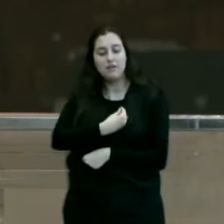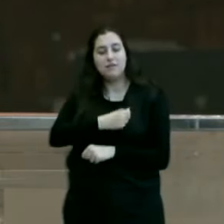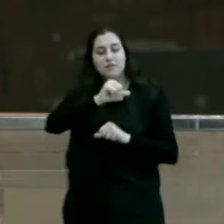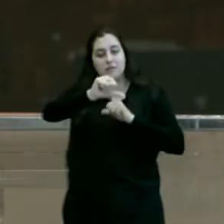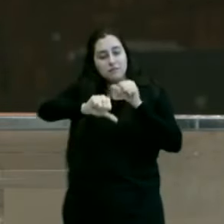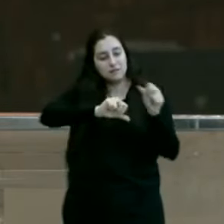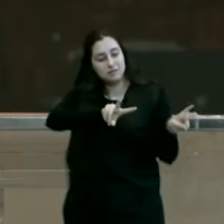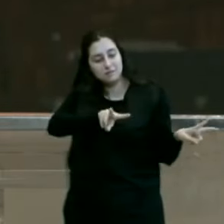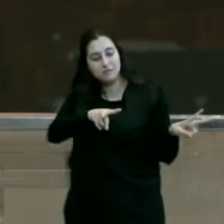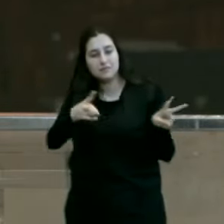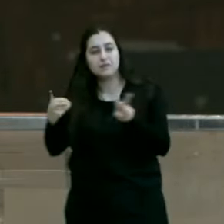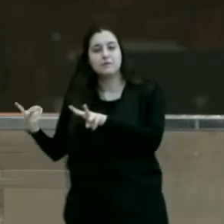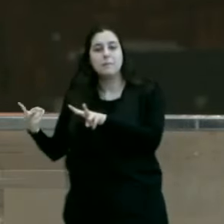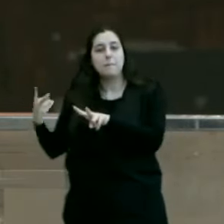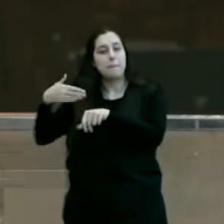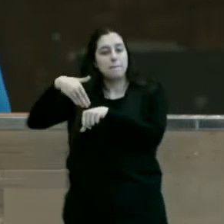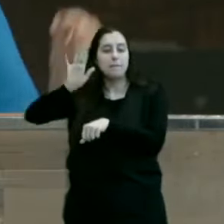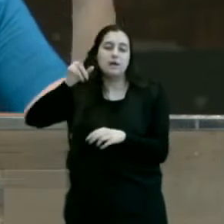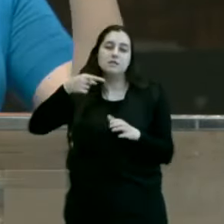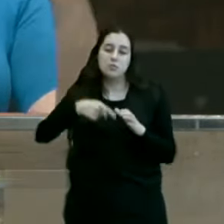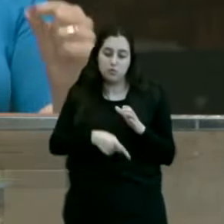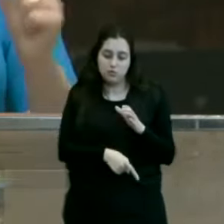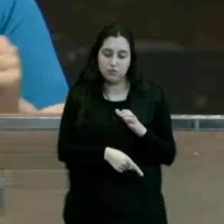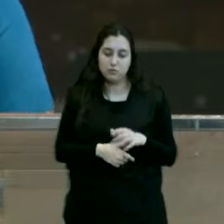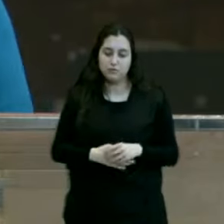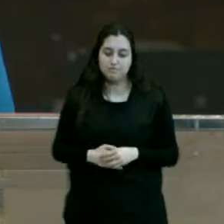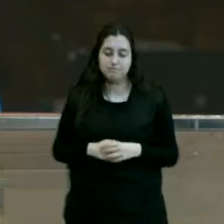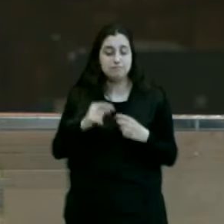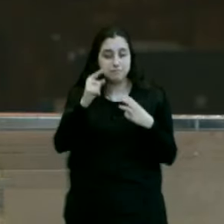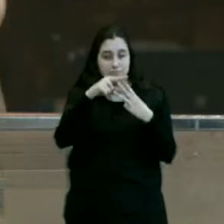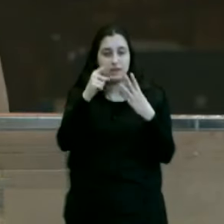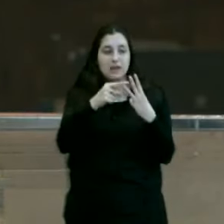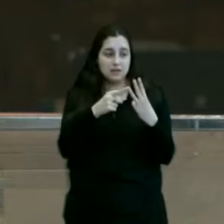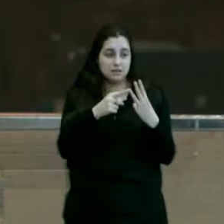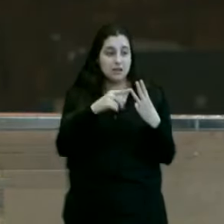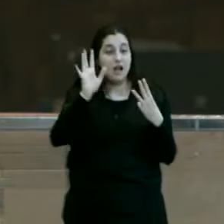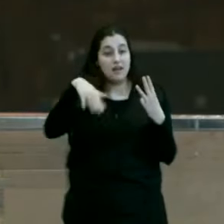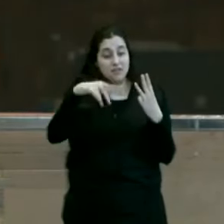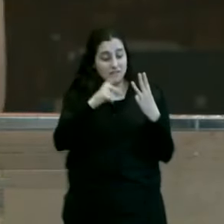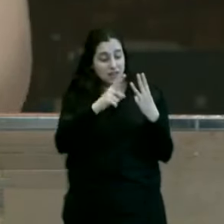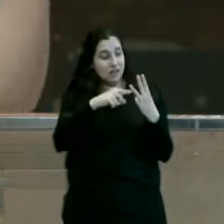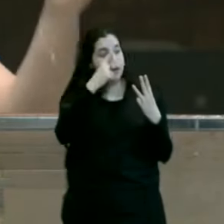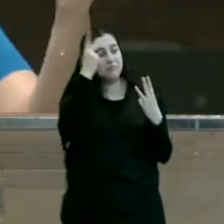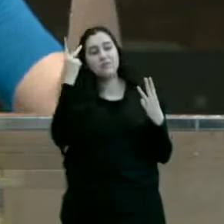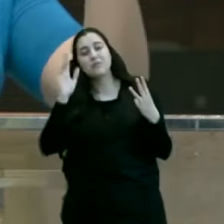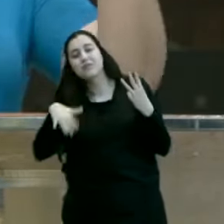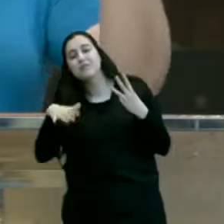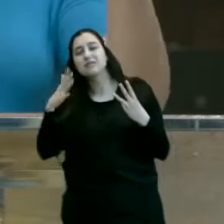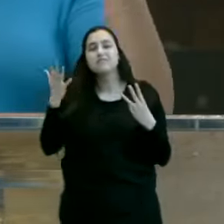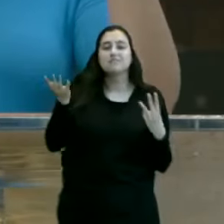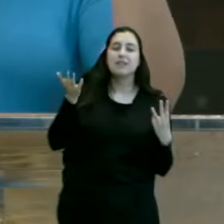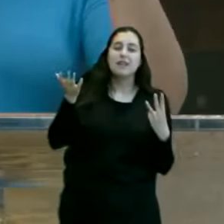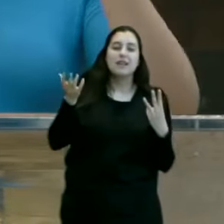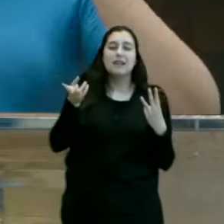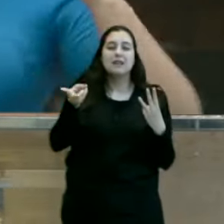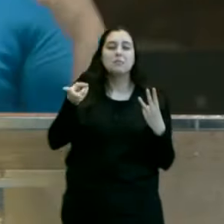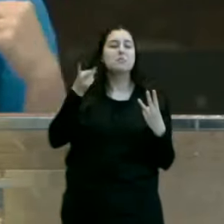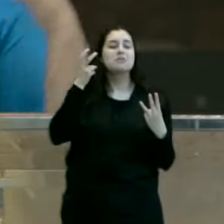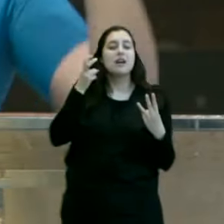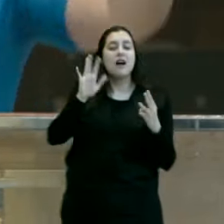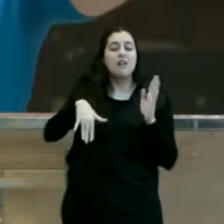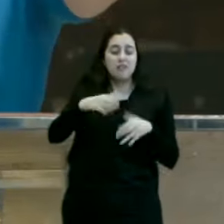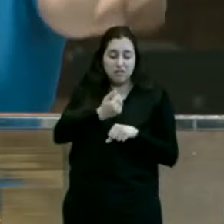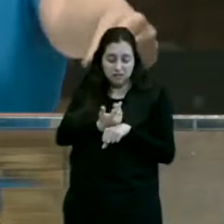vivo, mais intenso. E é aqui que as pessoas às vezes se equivocam, achando que o avivamento